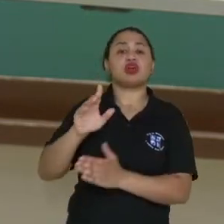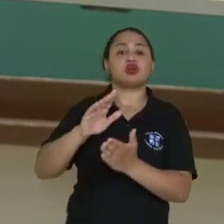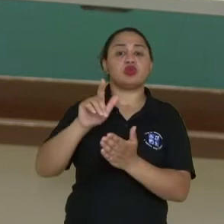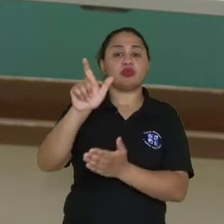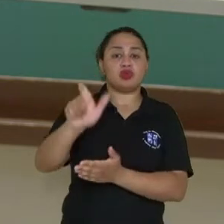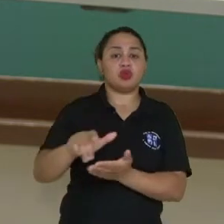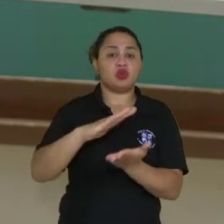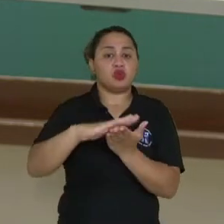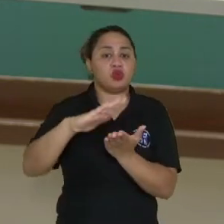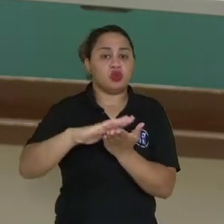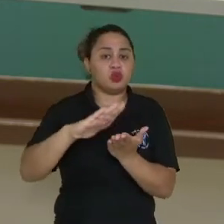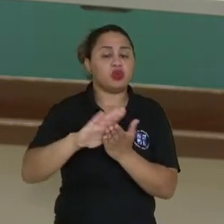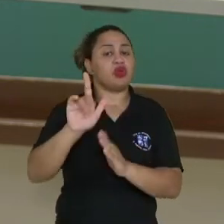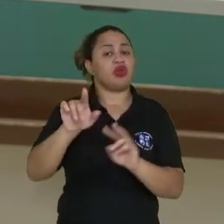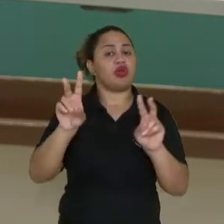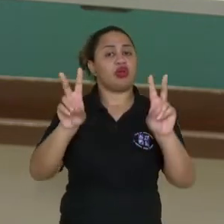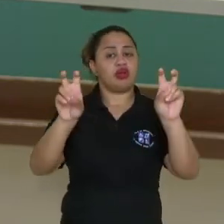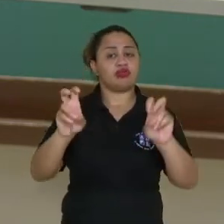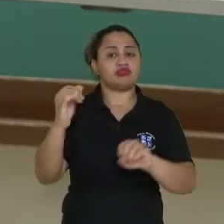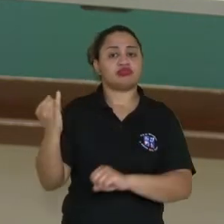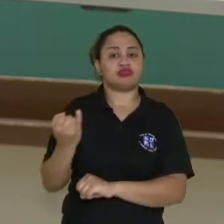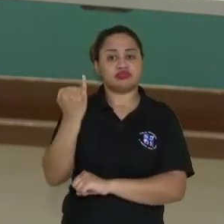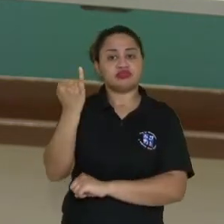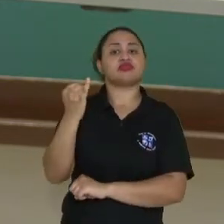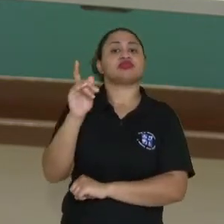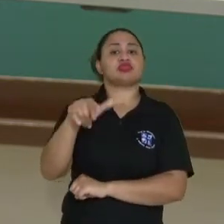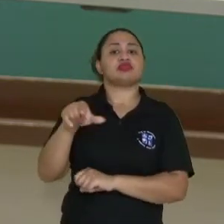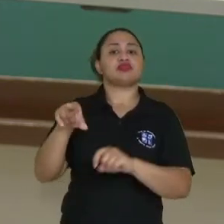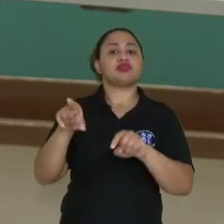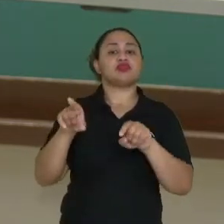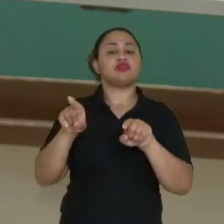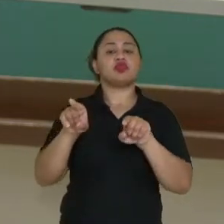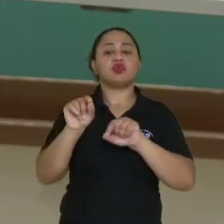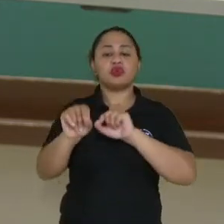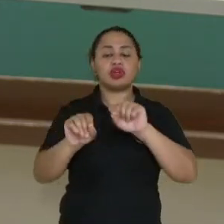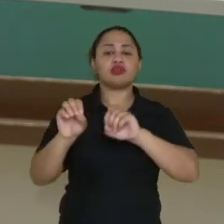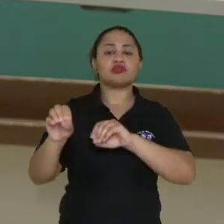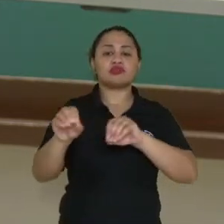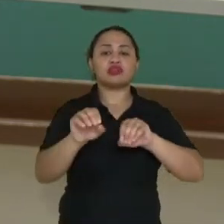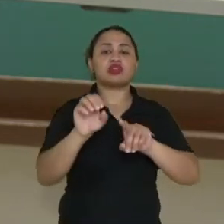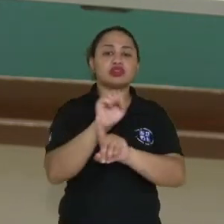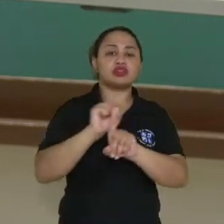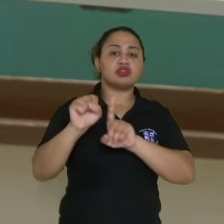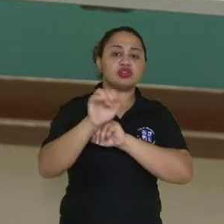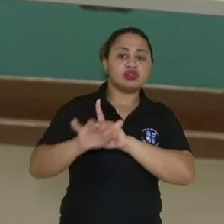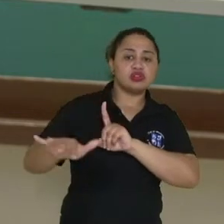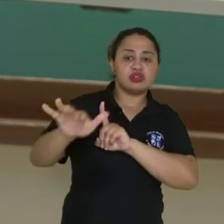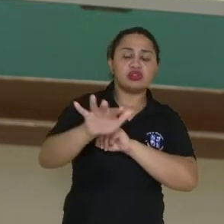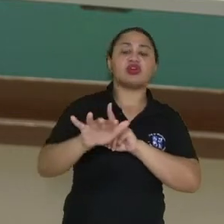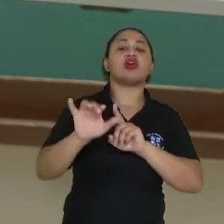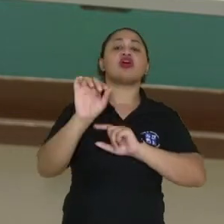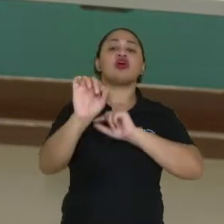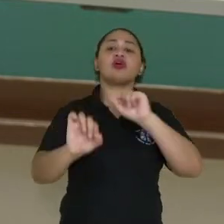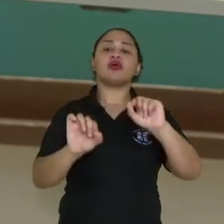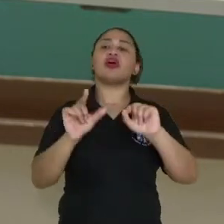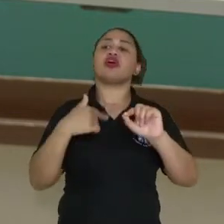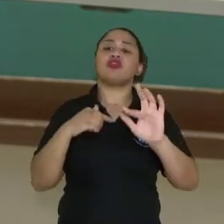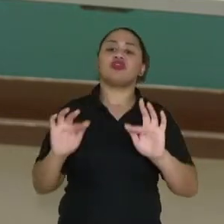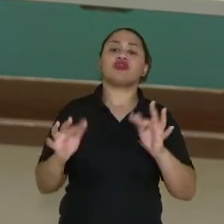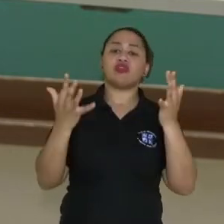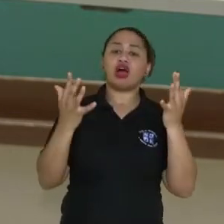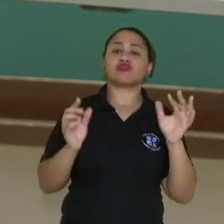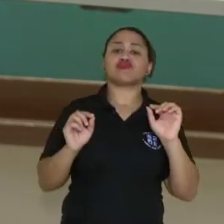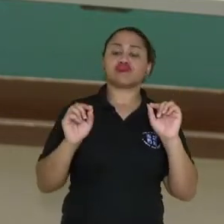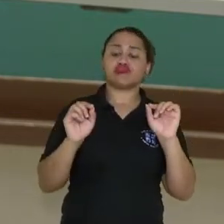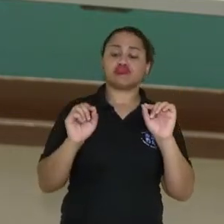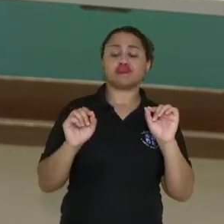né, que é um tema bem importante, bem relevante para educar a sociedade como um todo, com relação ao fato de que